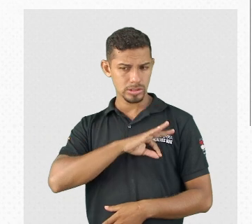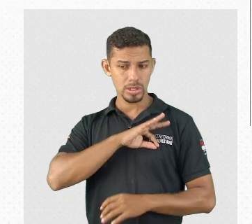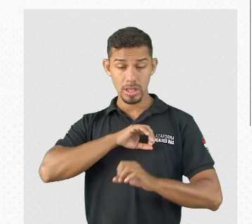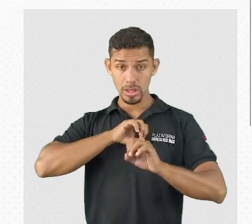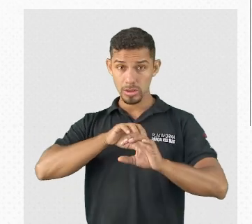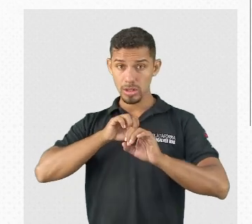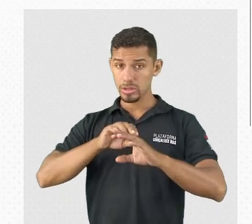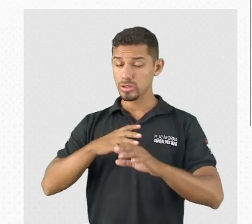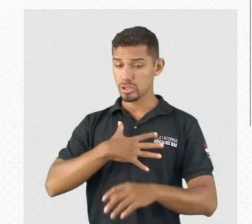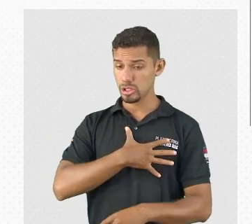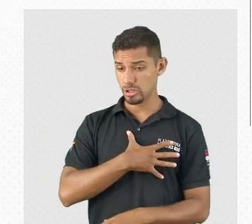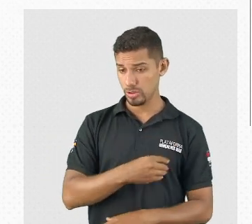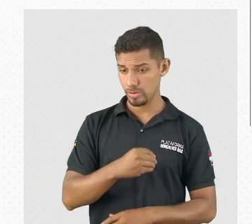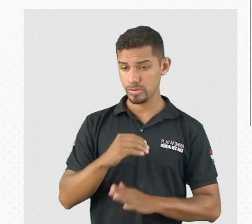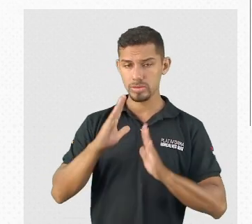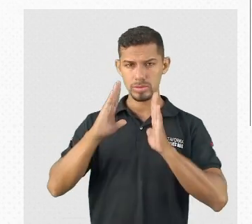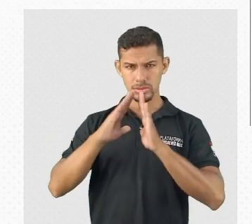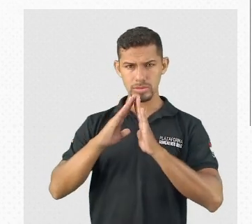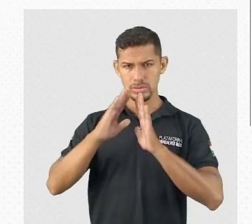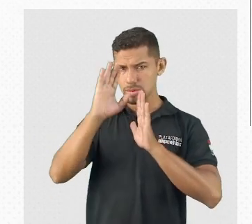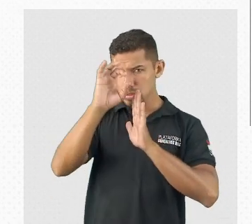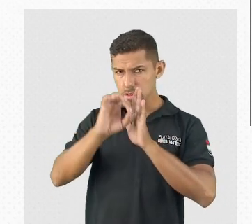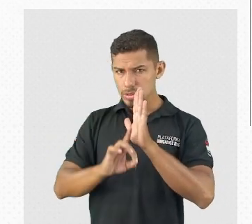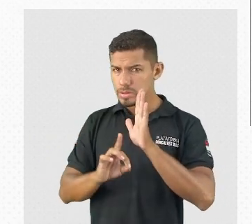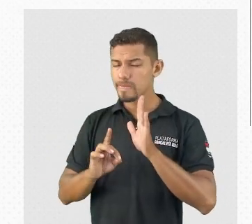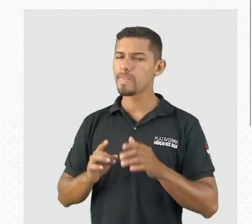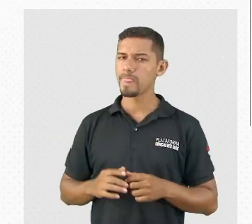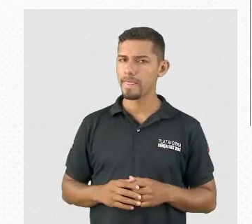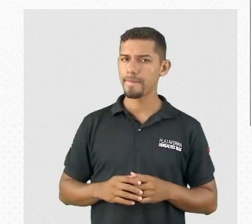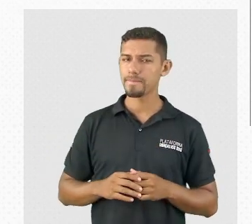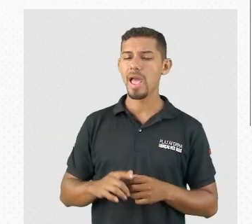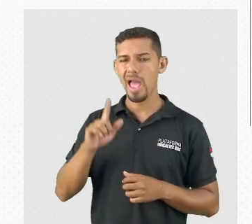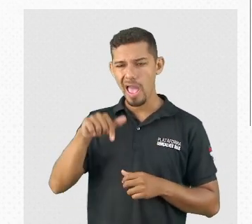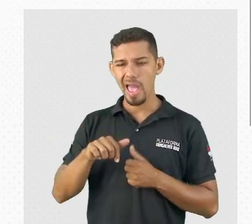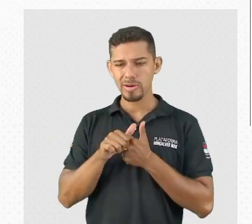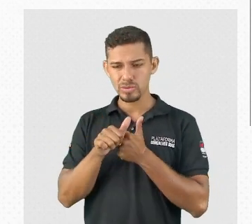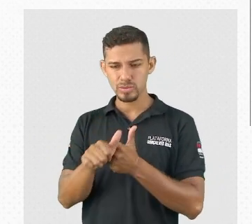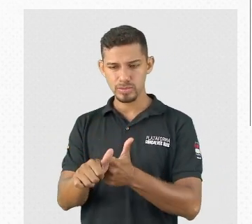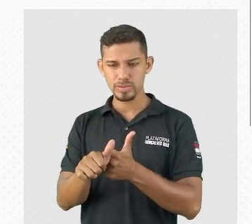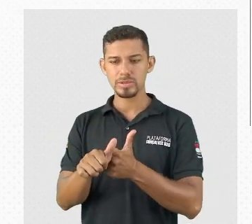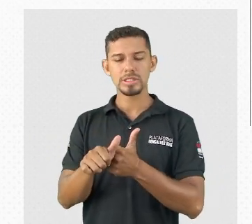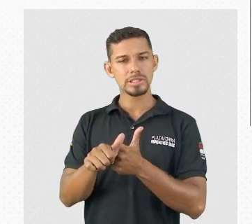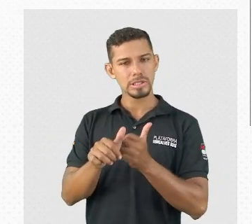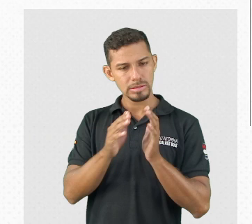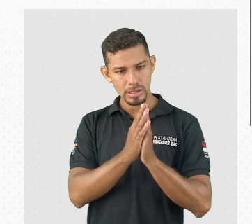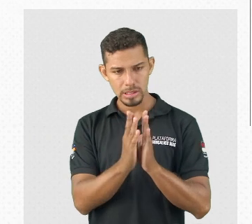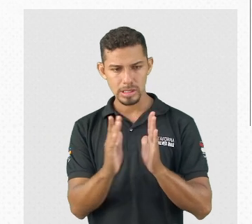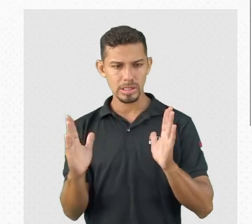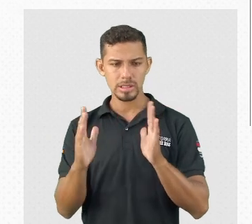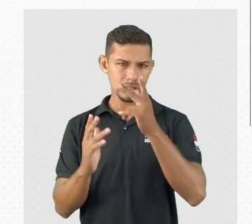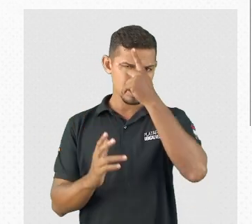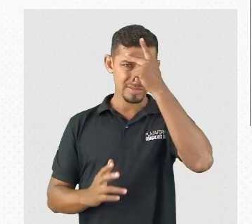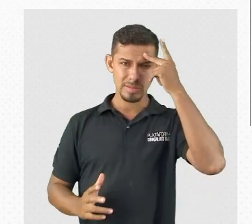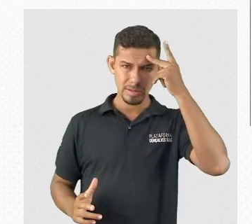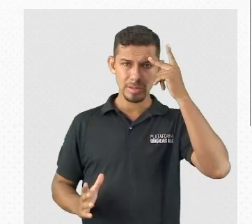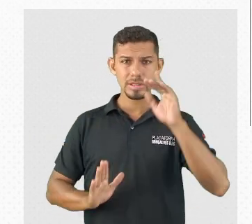filhos, moradia digna, né? Então, é acompanhar esse processo dessas pessoas que estão se candidatando